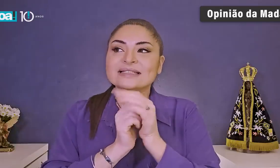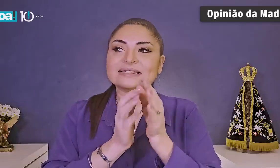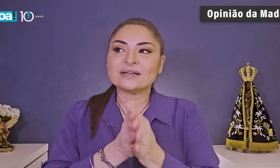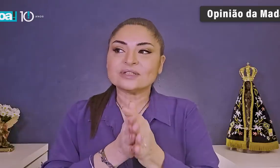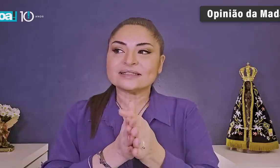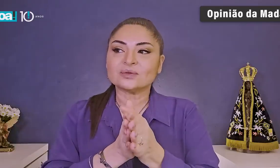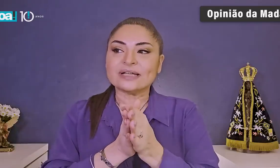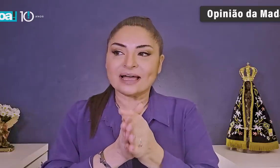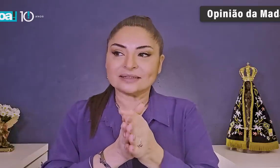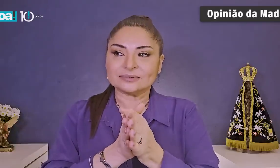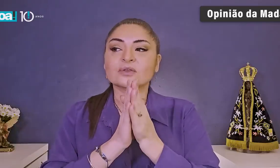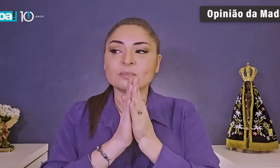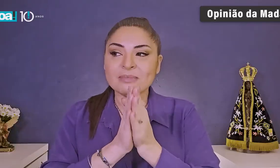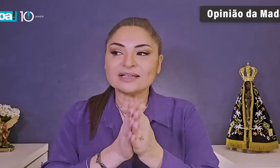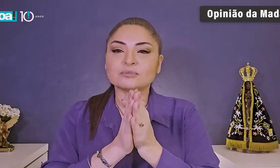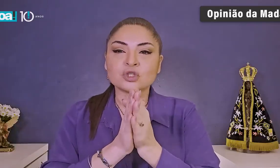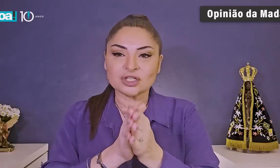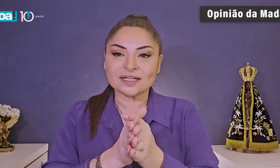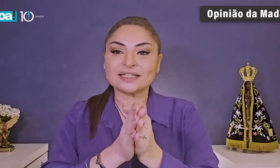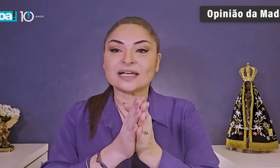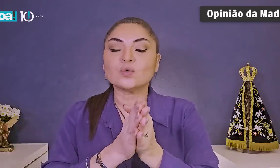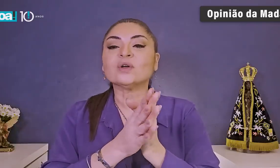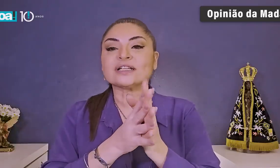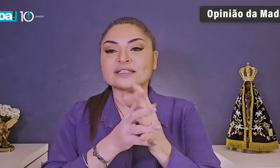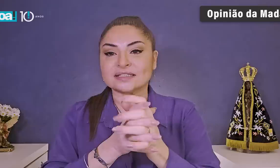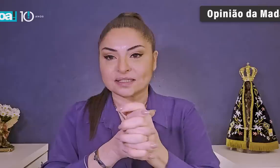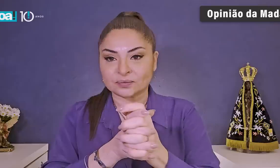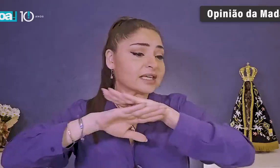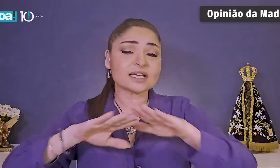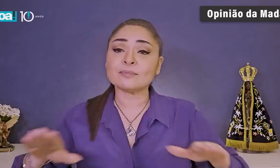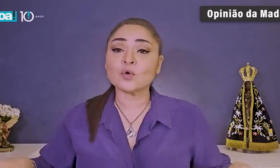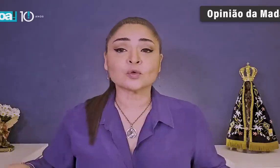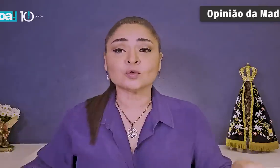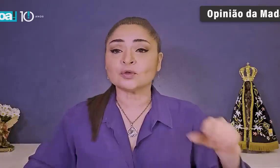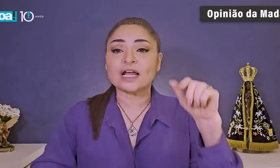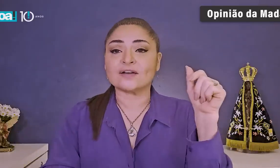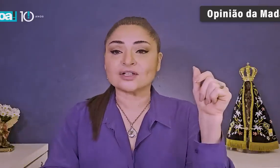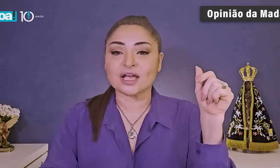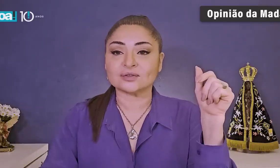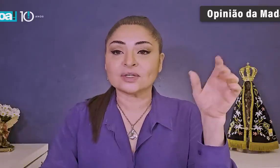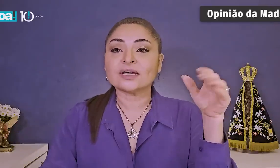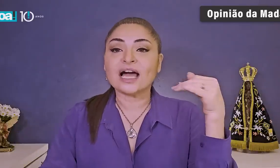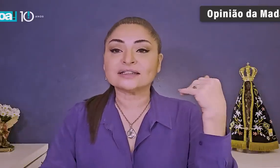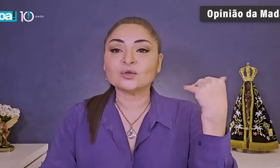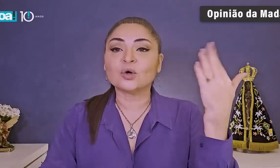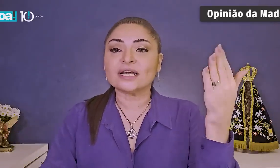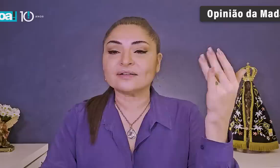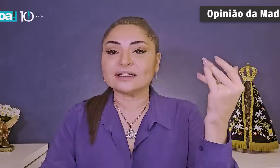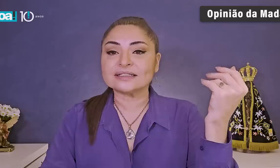a decisão ter sido dada no mesmo dia em que saiu outra decisão, que acabou com tudo da Lava Jato.